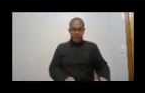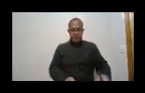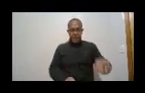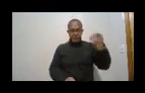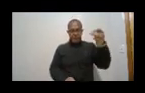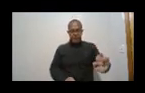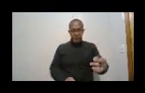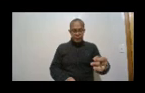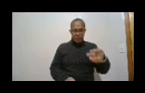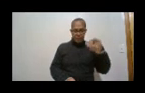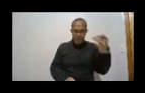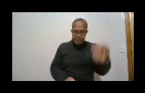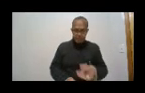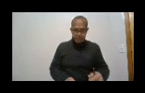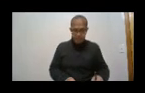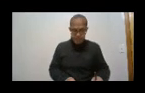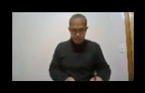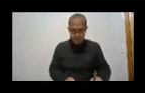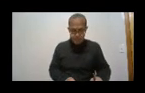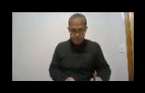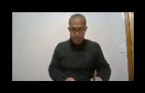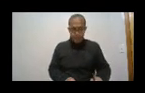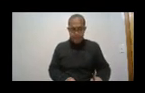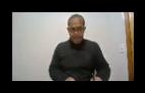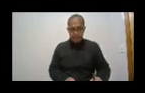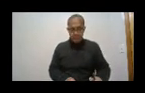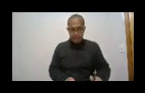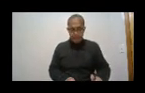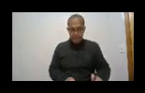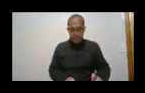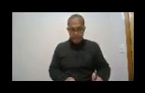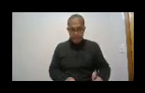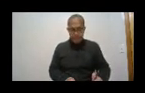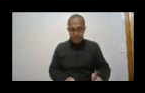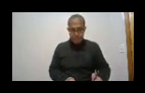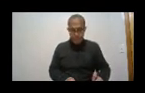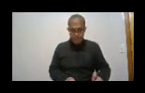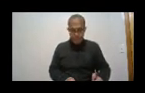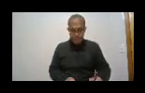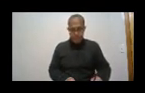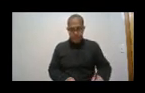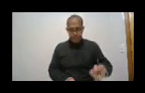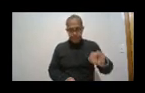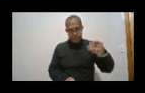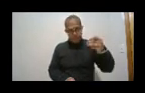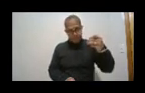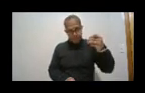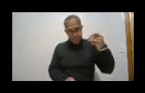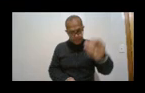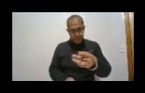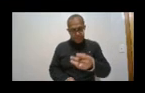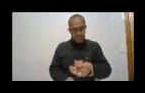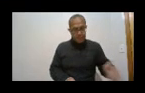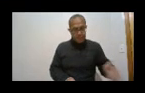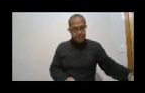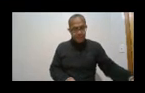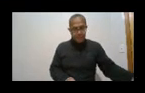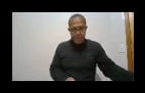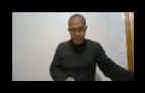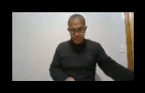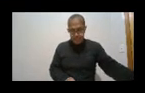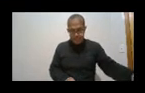absorção, gravamos diversas informações, mas com destaque para as vias de